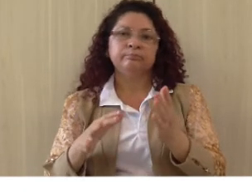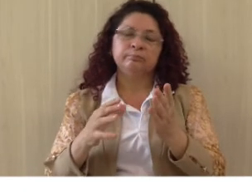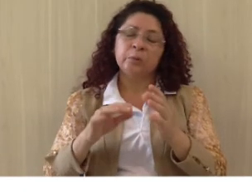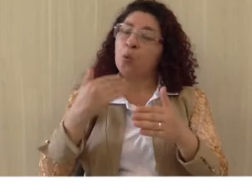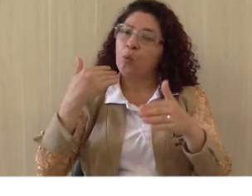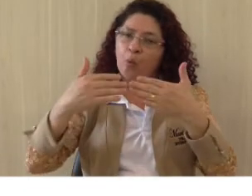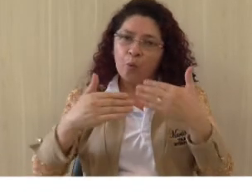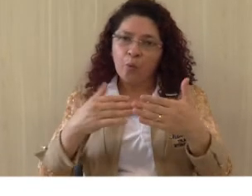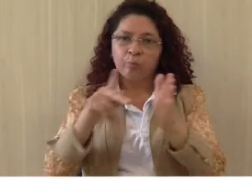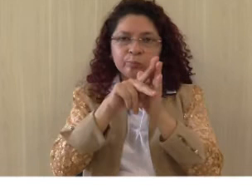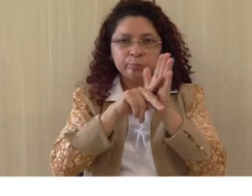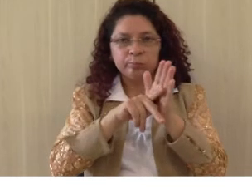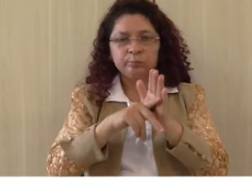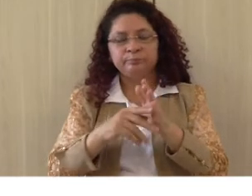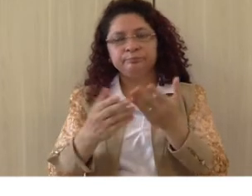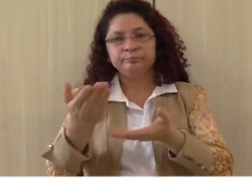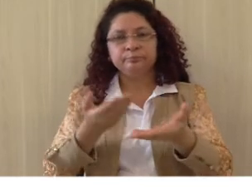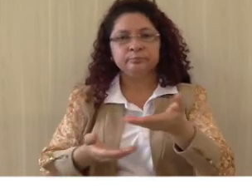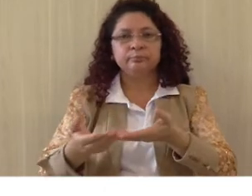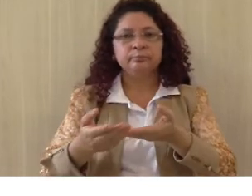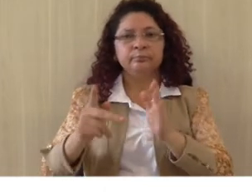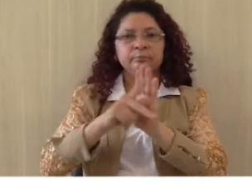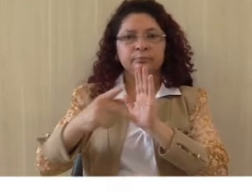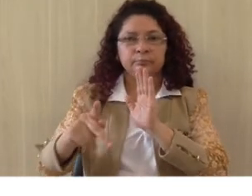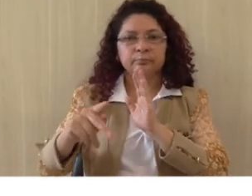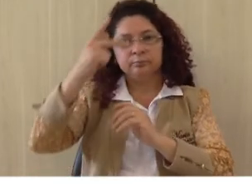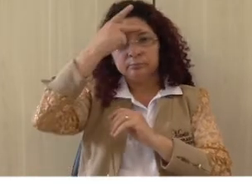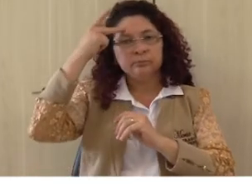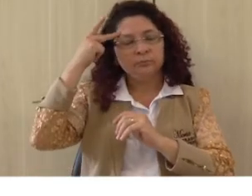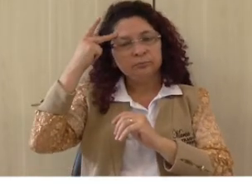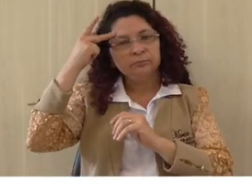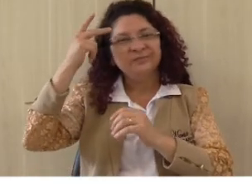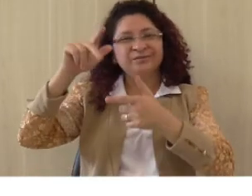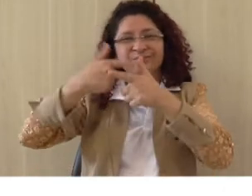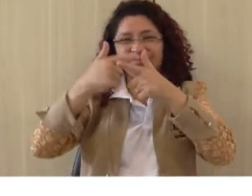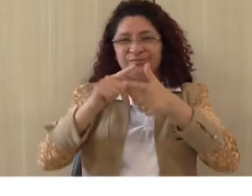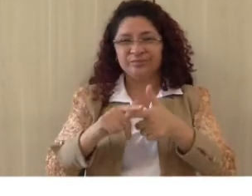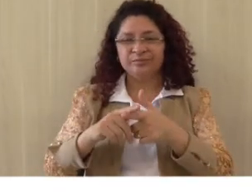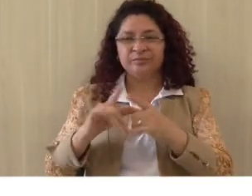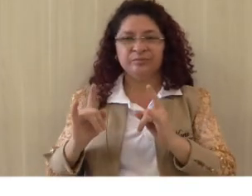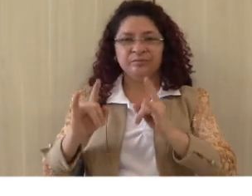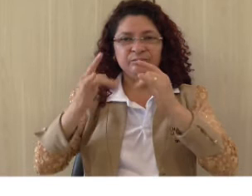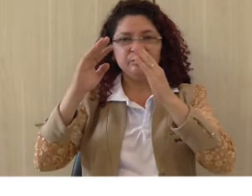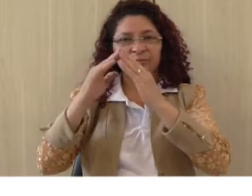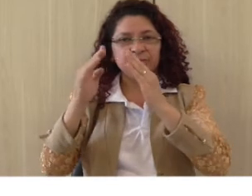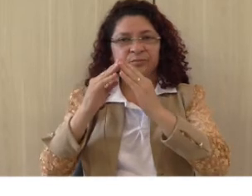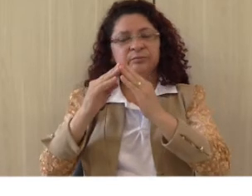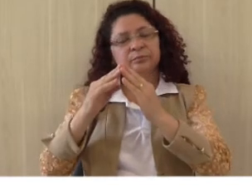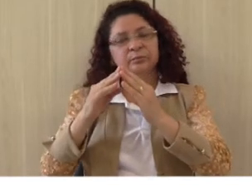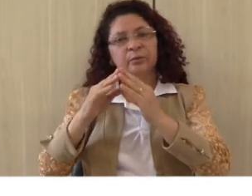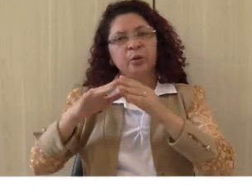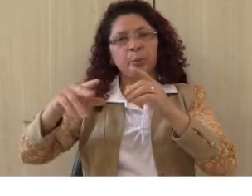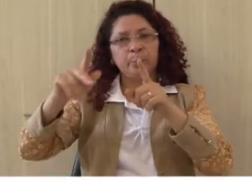outros programas de transferência de renda destinados à população atingida por desastres, residente em municípios em estado